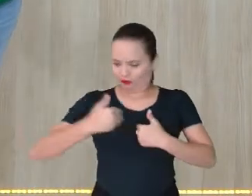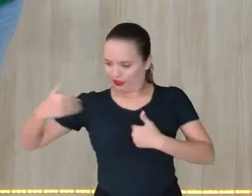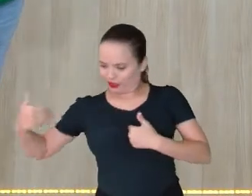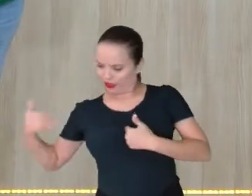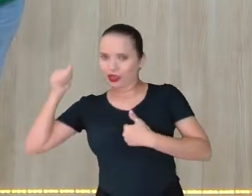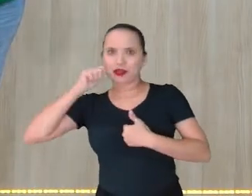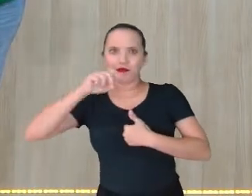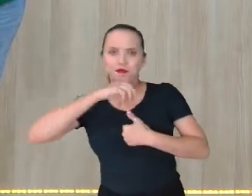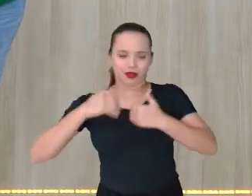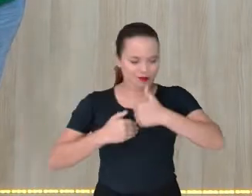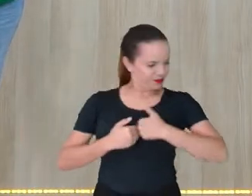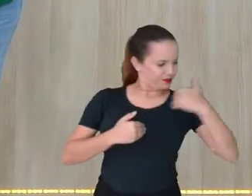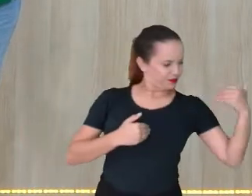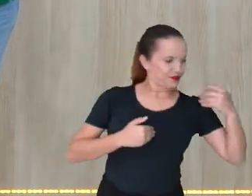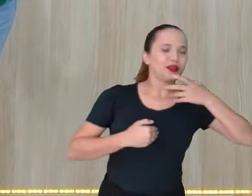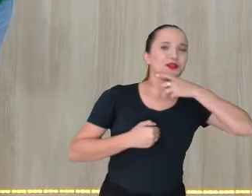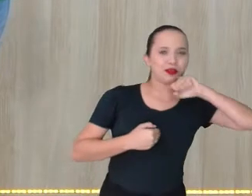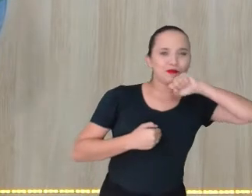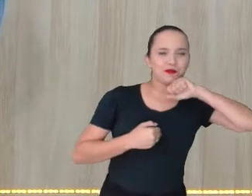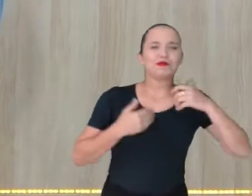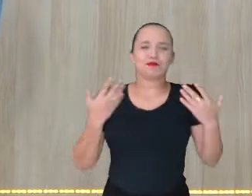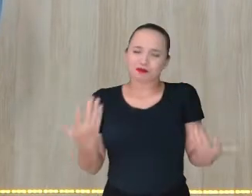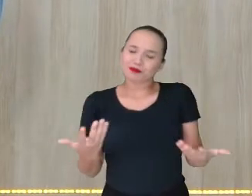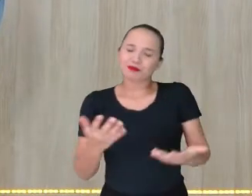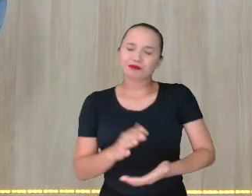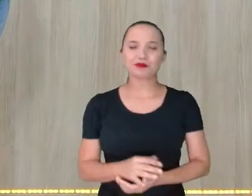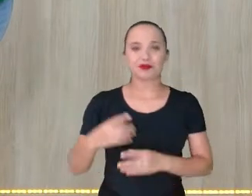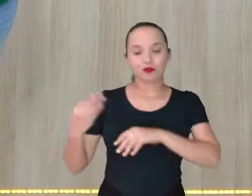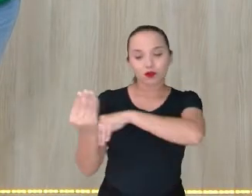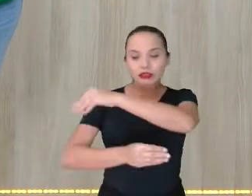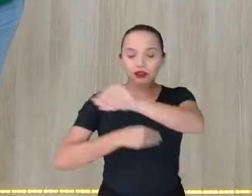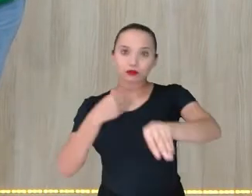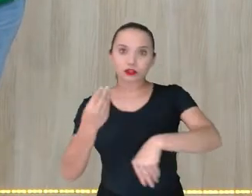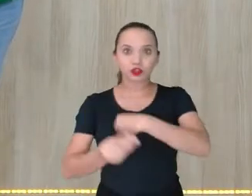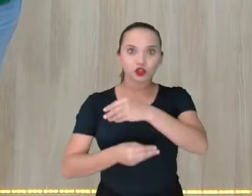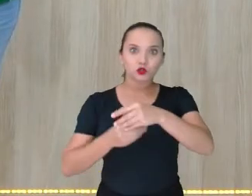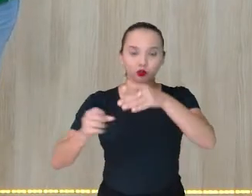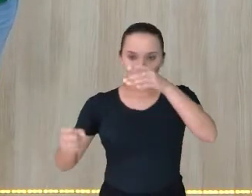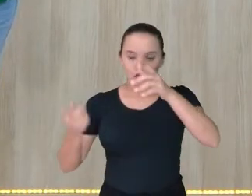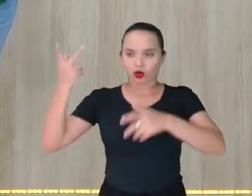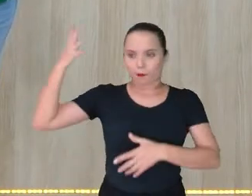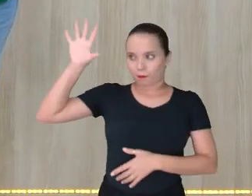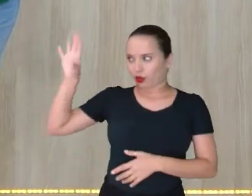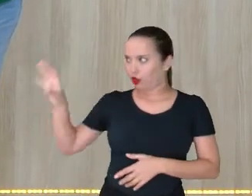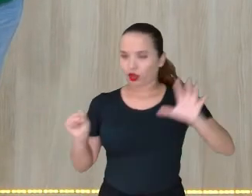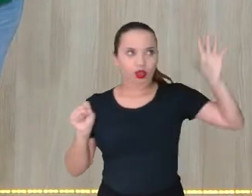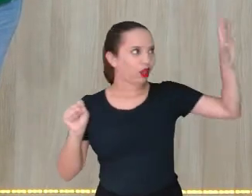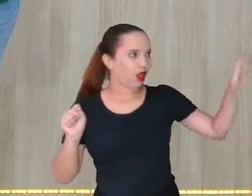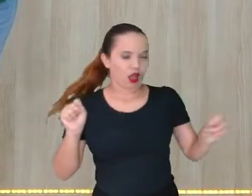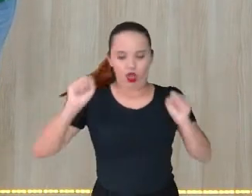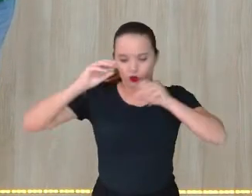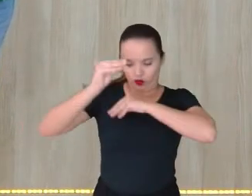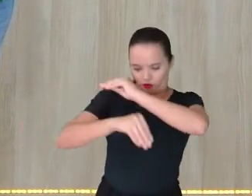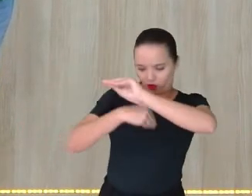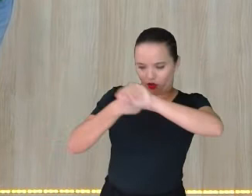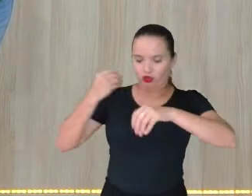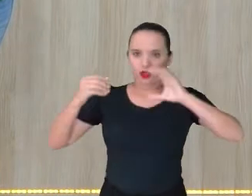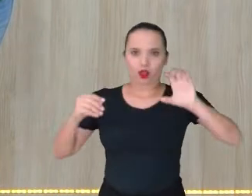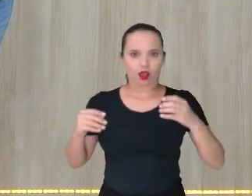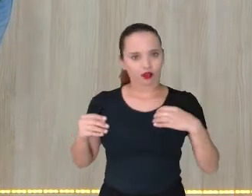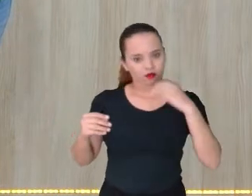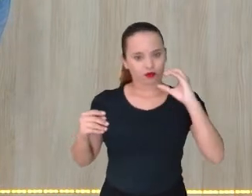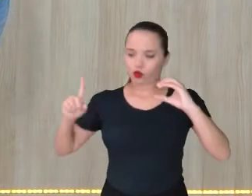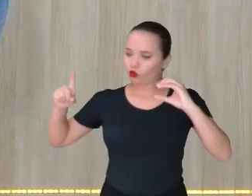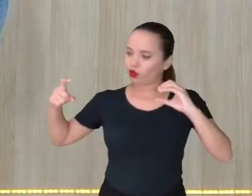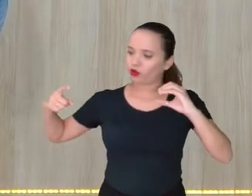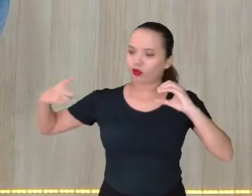mamãe? Pois é. Então, a mistura deles dois, né, quando vem o espermatozoide e o óvulo ali, ó, quando